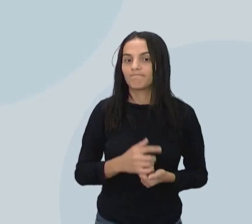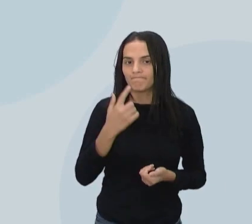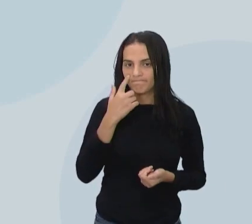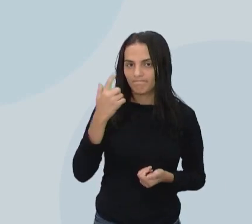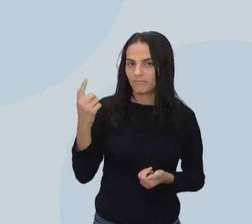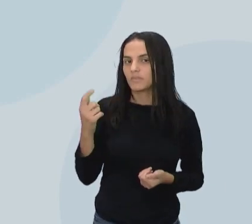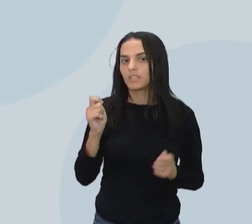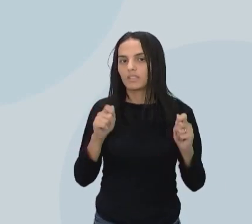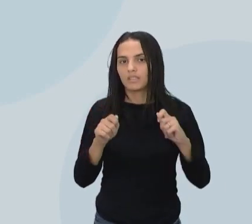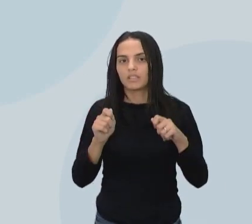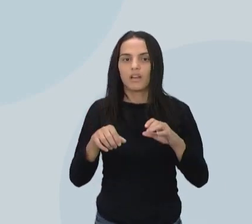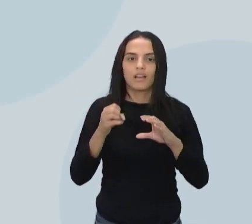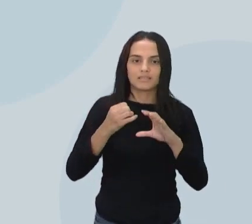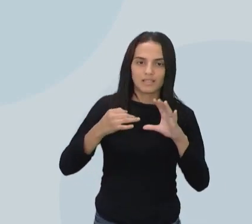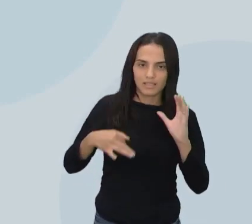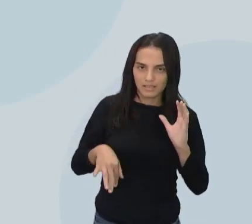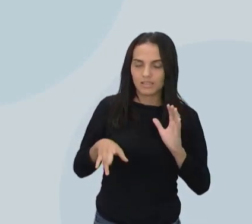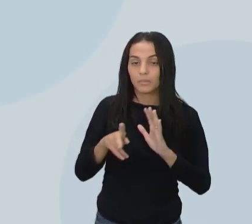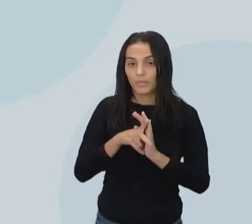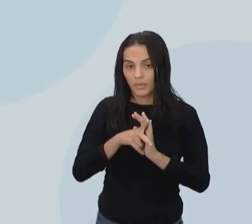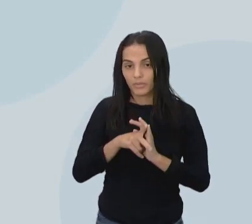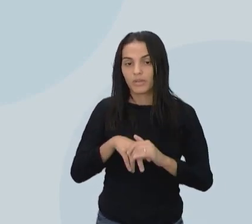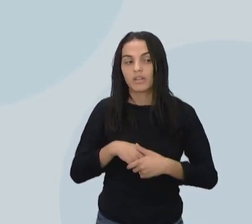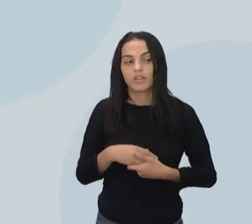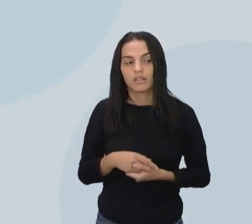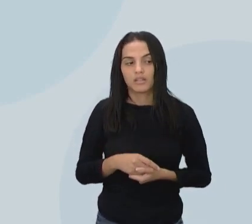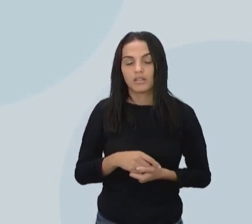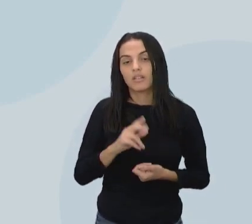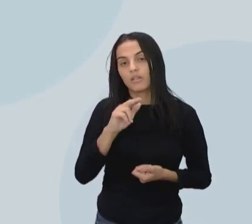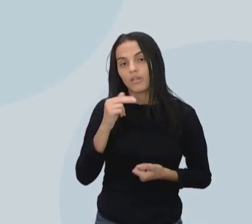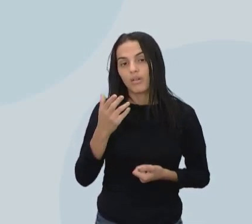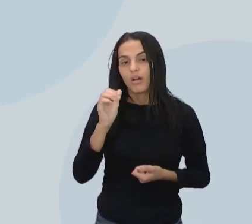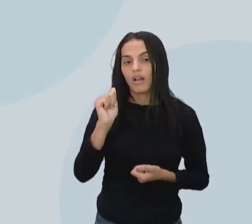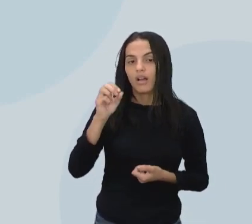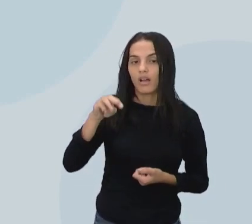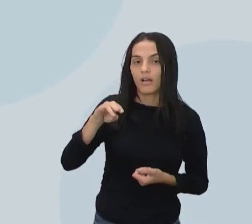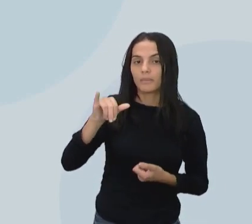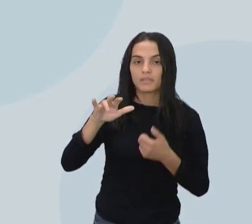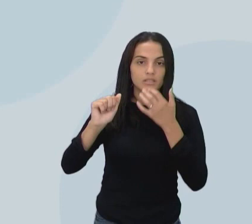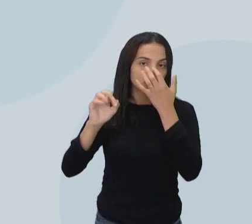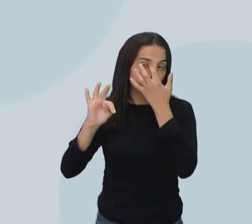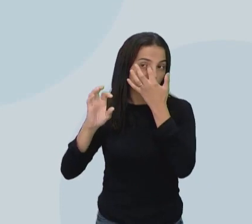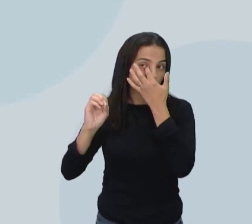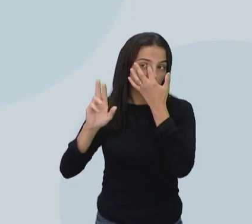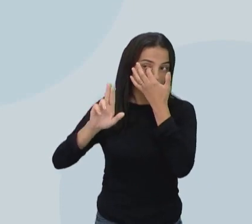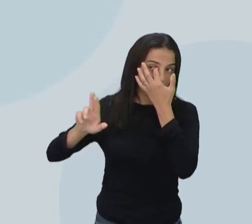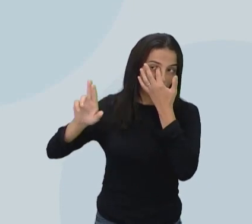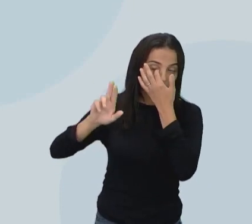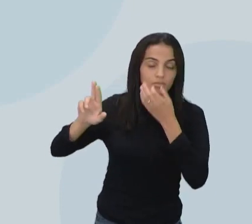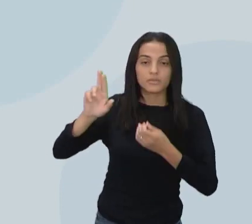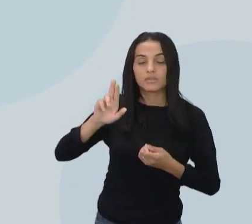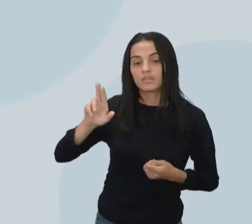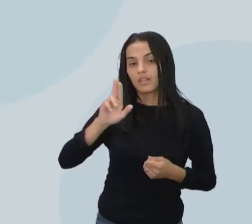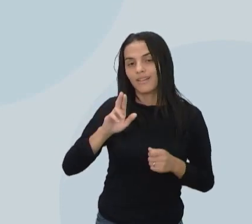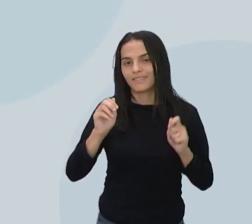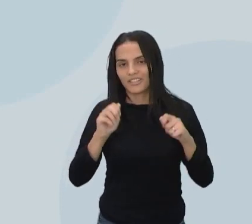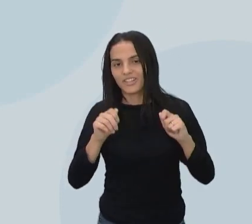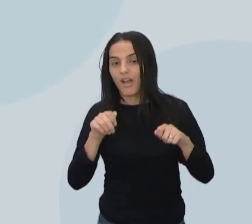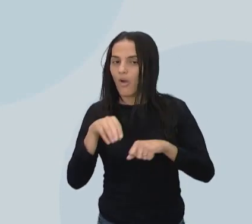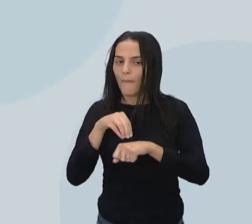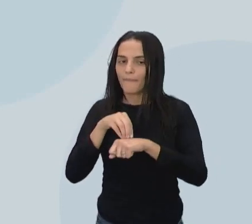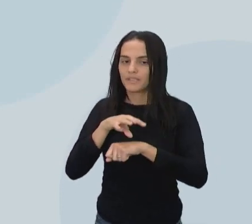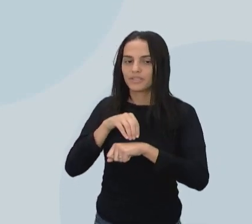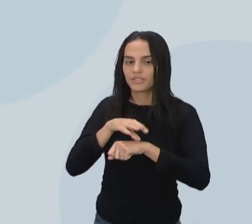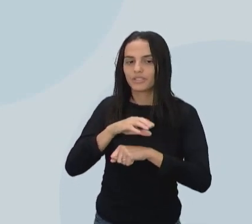Então, devido a essas características, né? O amianto foi usado. Ó, já está dando uma dica aí,